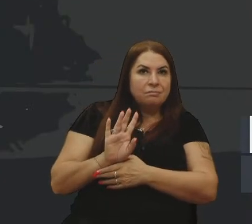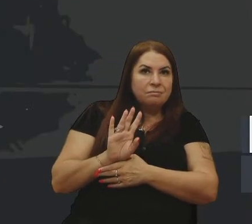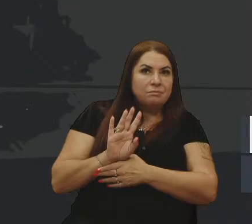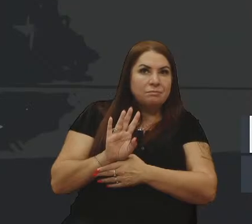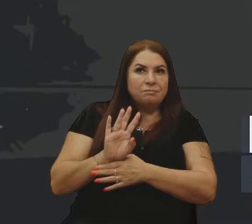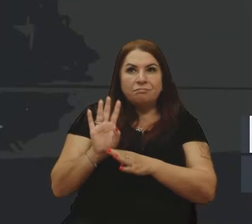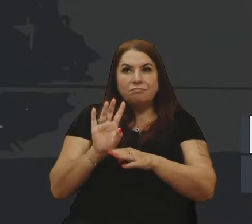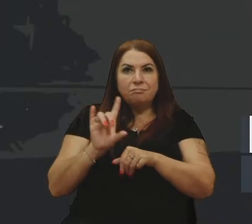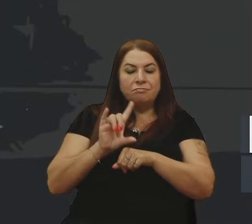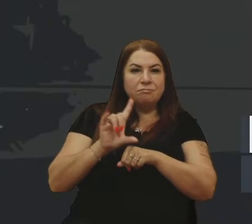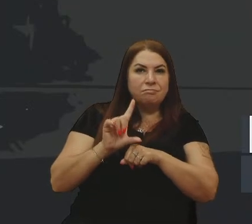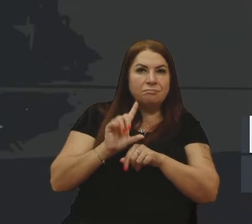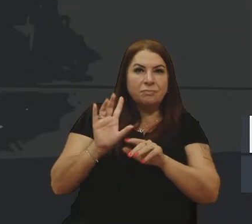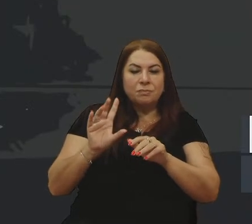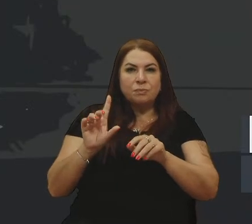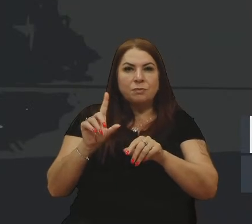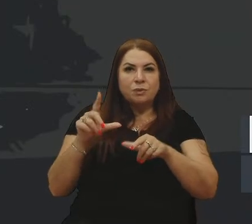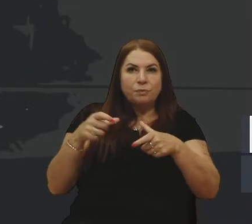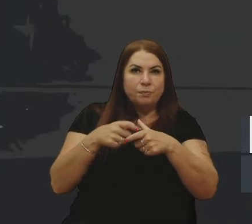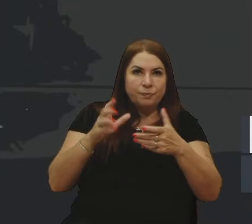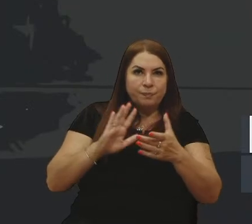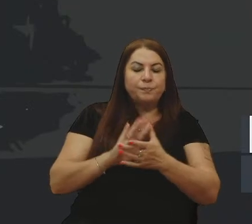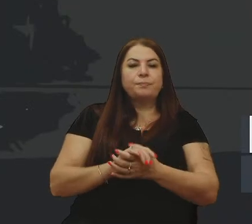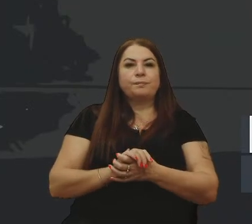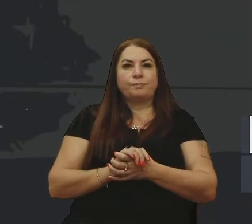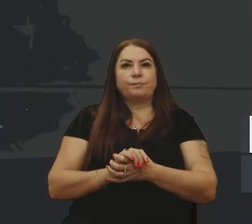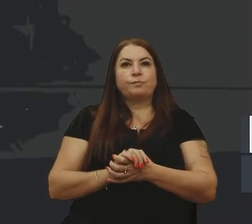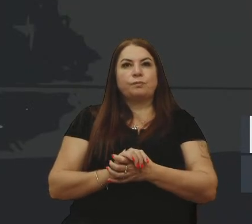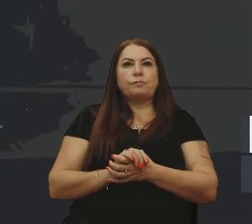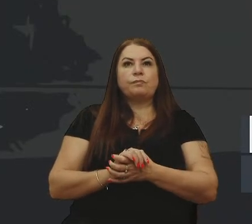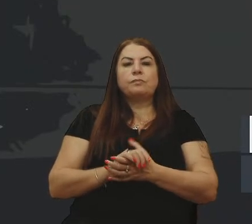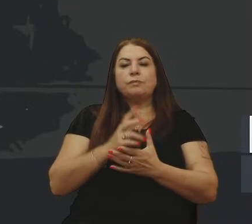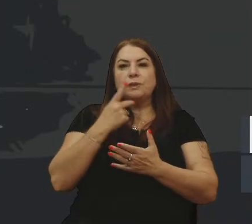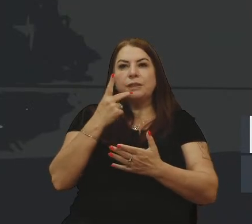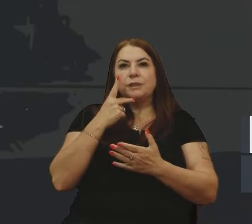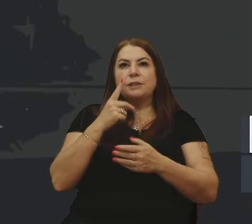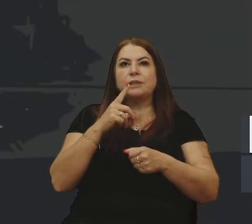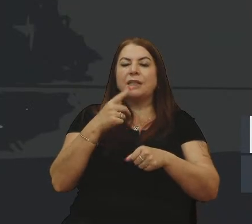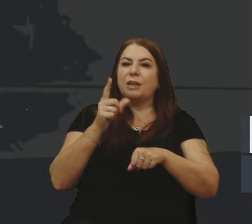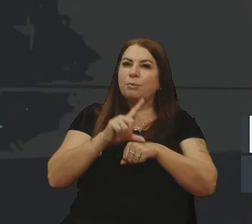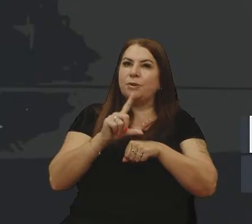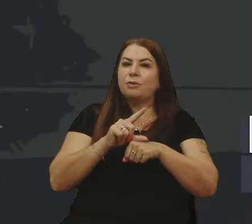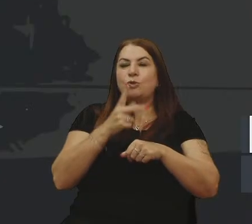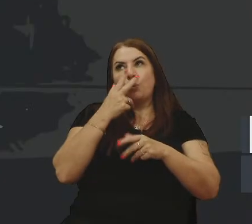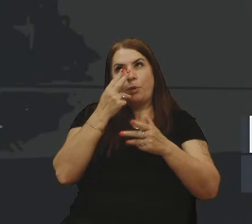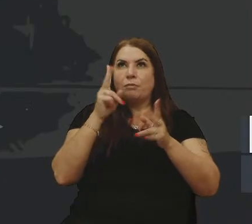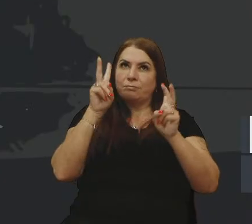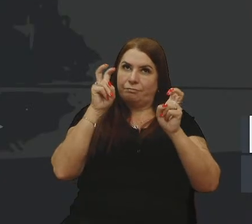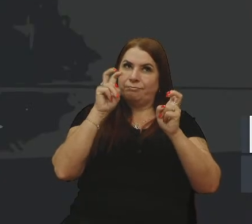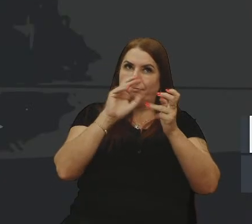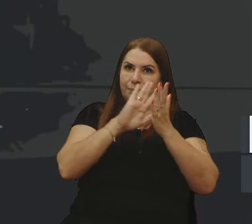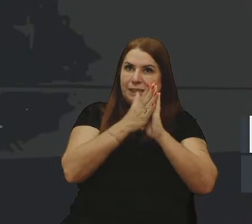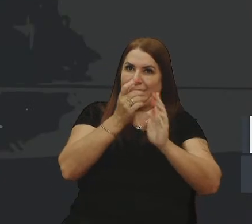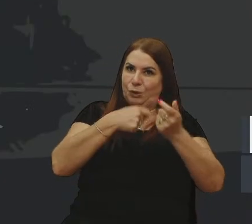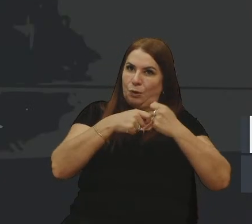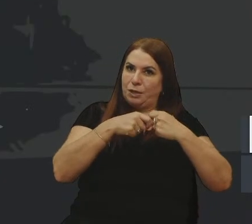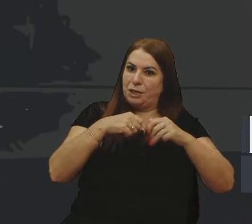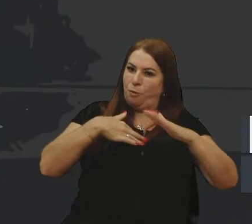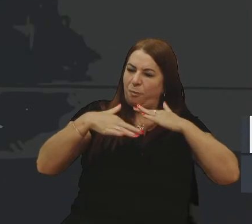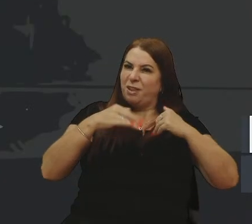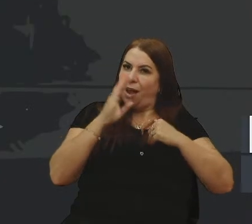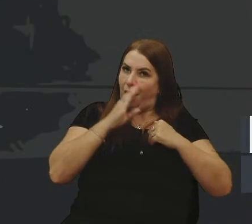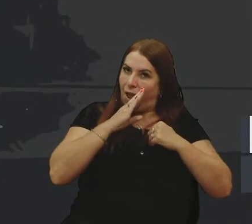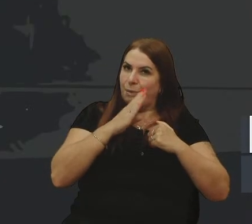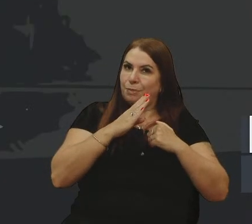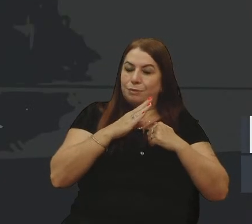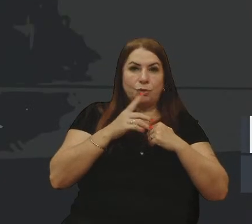Varejo com loja, assim, algum comércio pequeno? Não? Mas eu costumo dizer que o varejo é uma máquina de matar negócios, né? O varejo ele se movimenta muito rápido, e se a